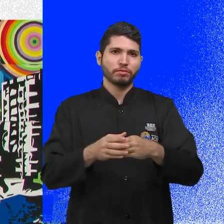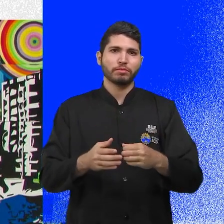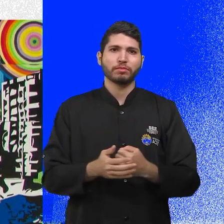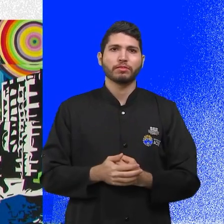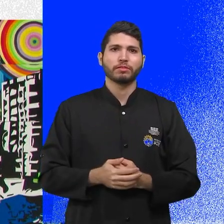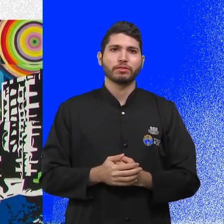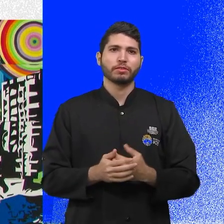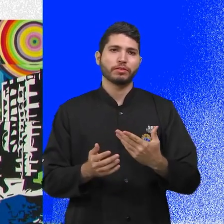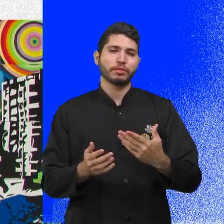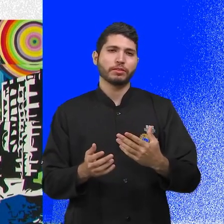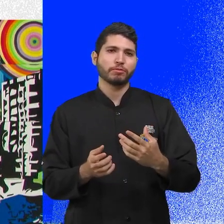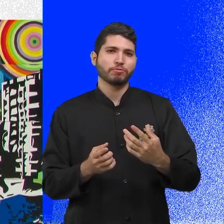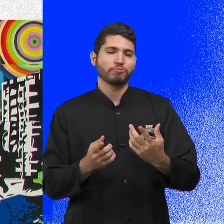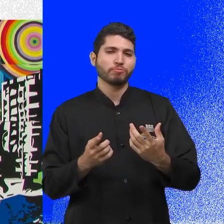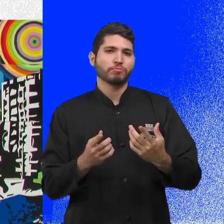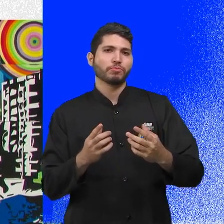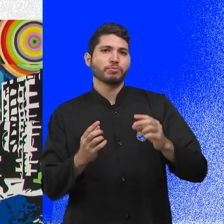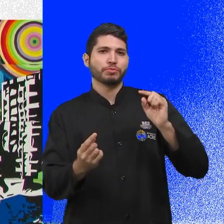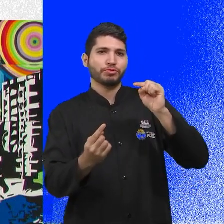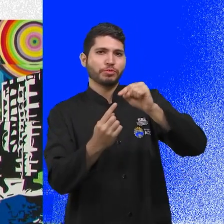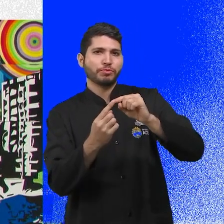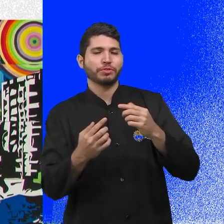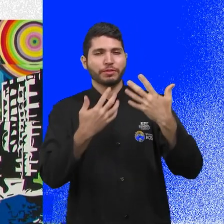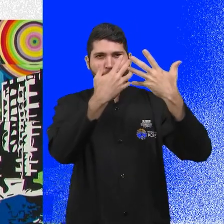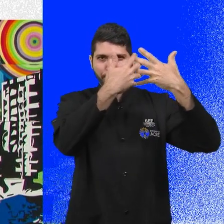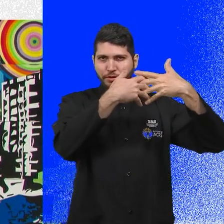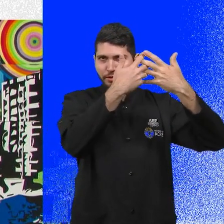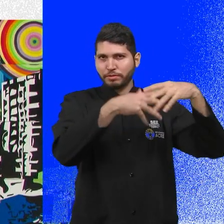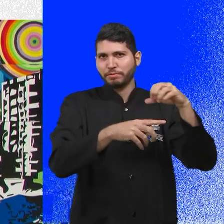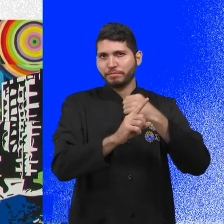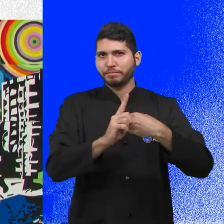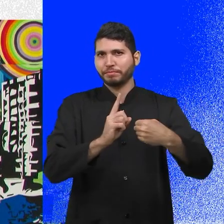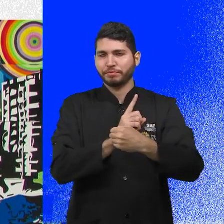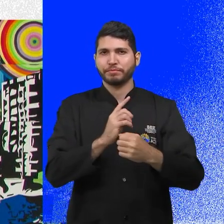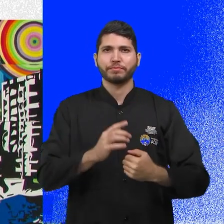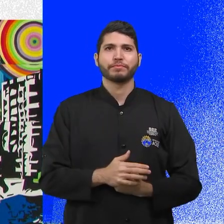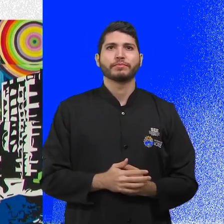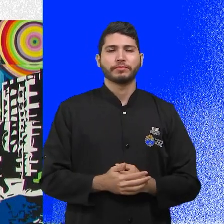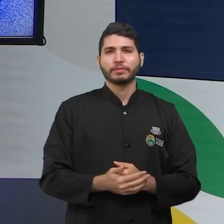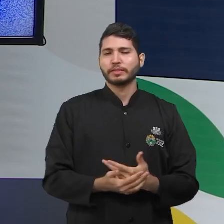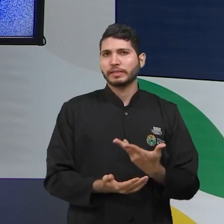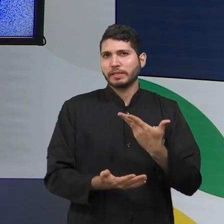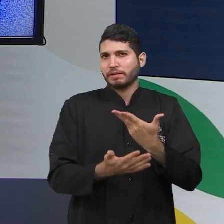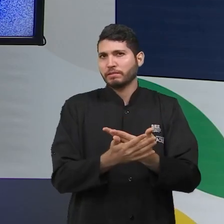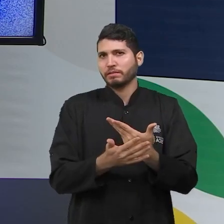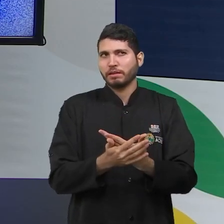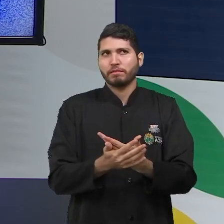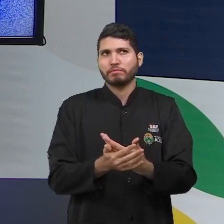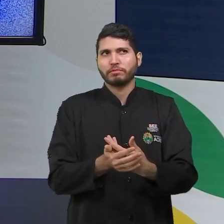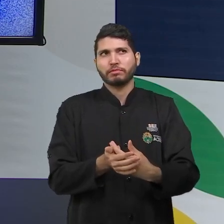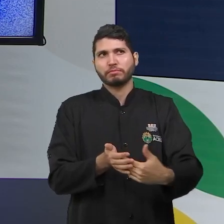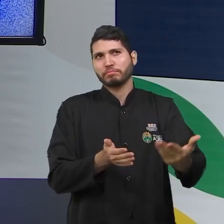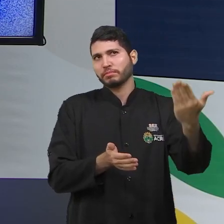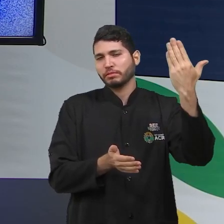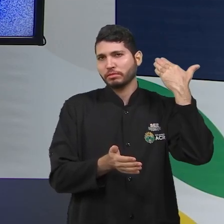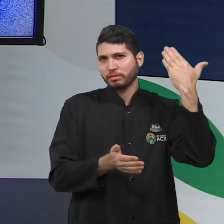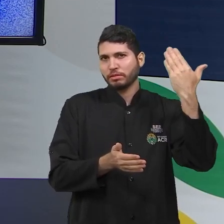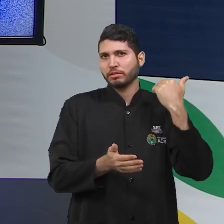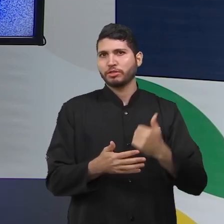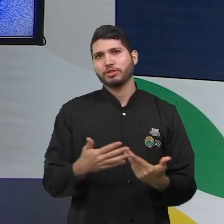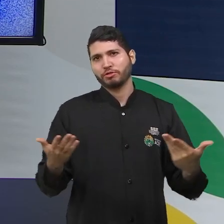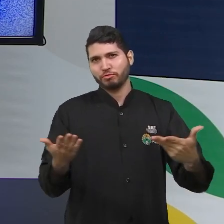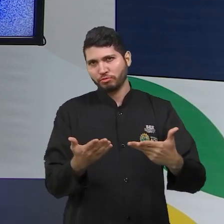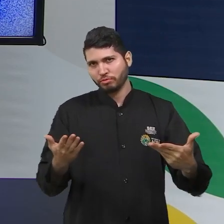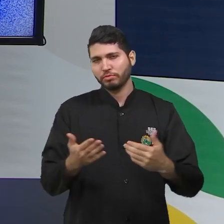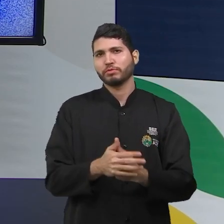provocar reflexão social. Nós já falamos, tanto nessa aula quanto em outras aulas em que a gente falou